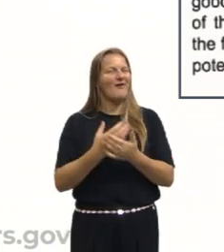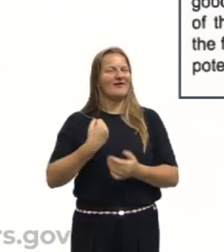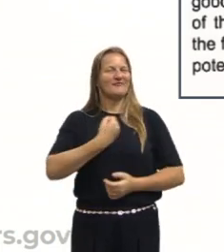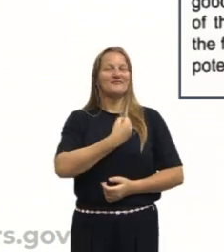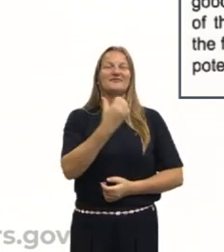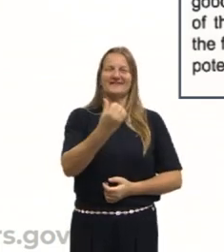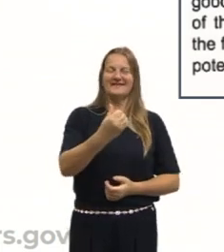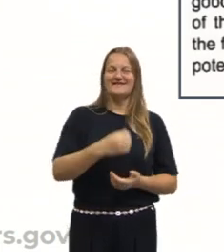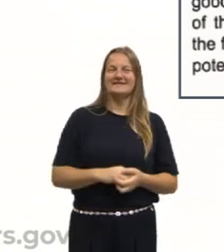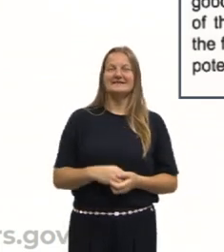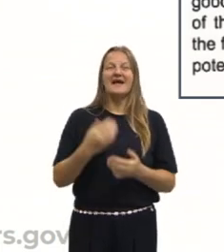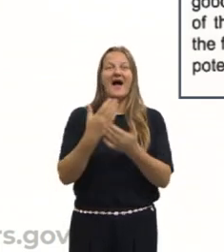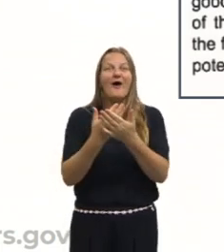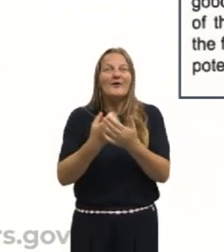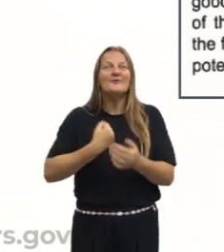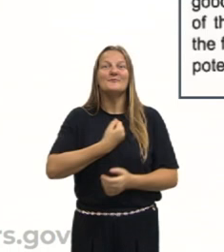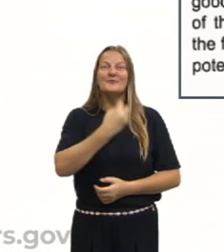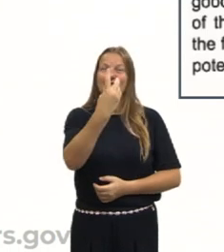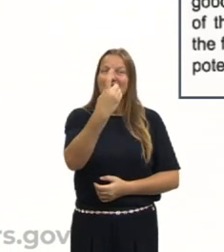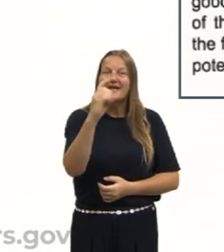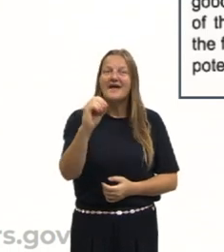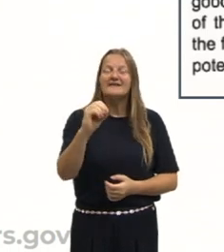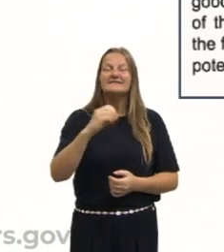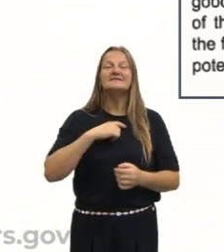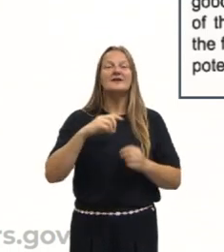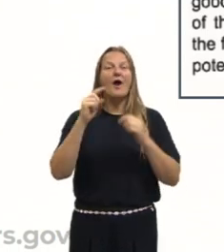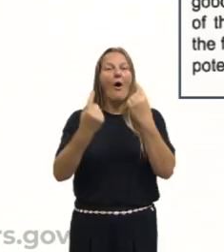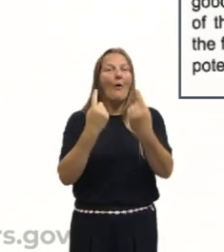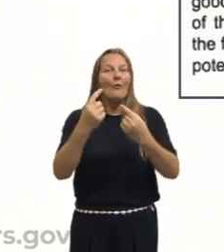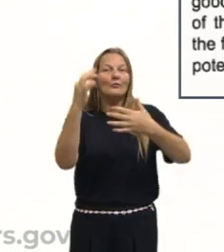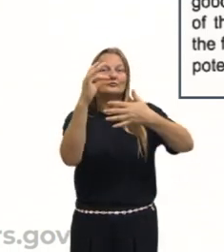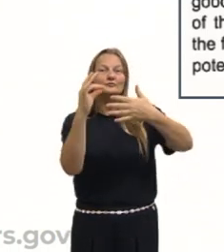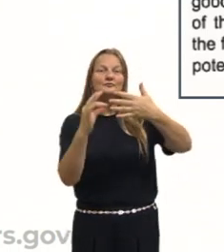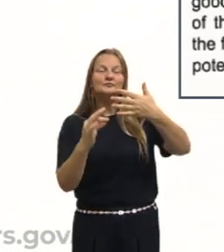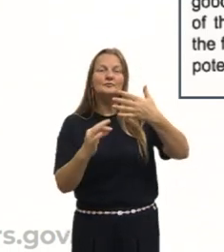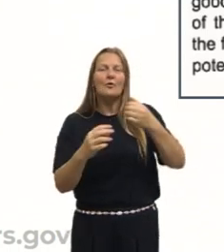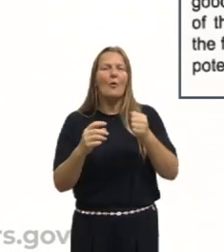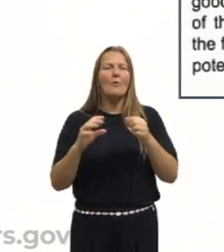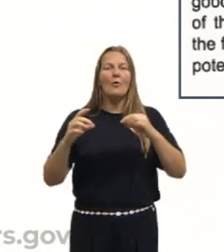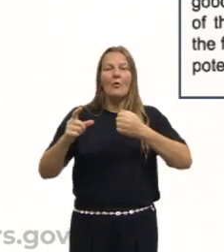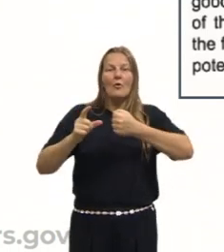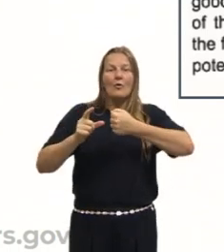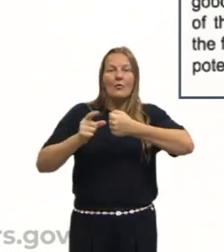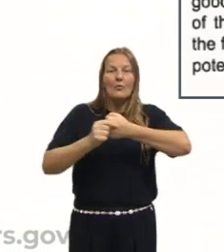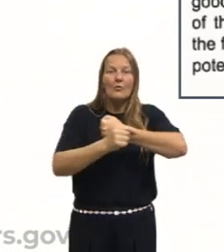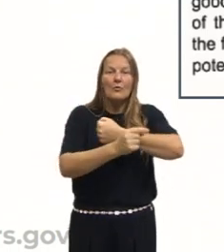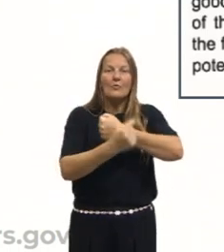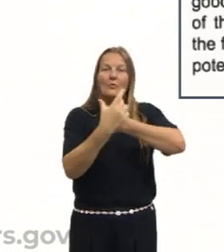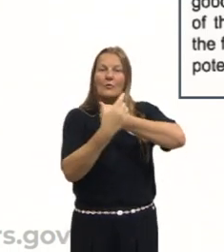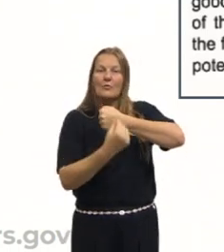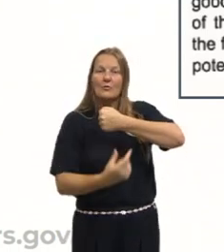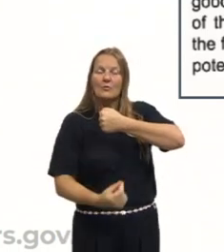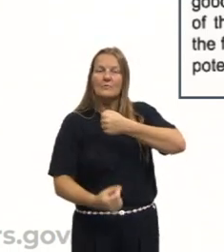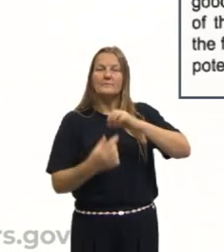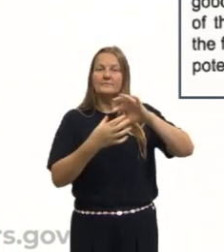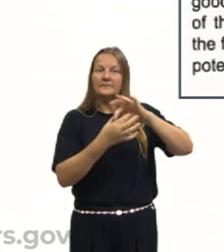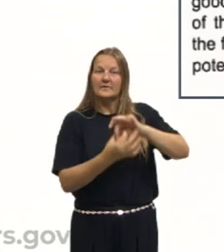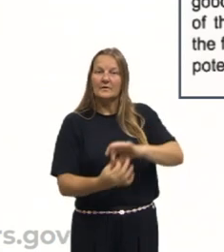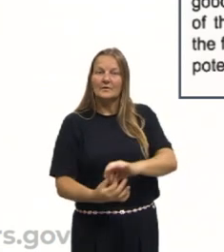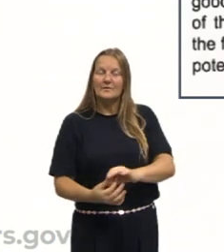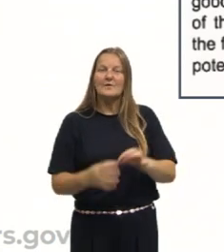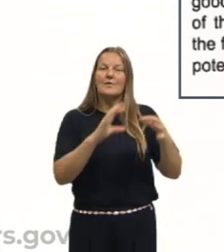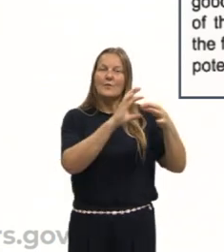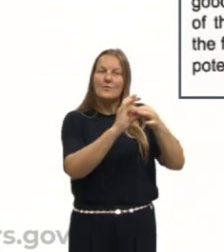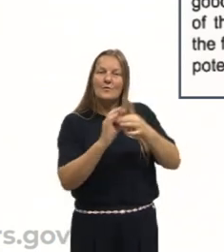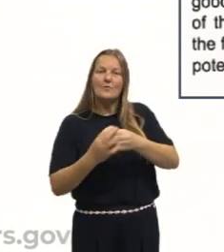na aula 10 nós trabalhamos os elementos de coesão e coerência que também foram trabalhados né nas